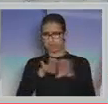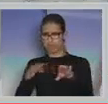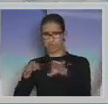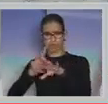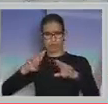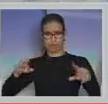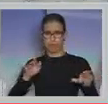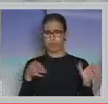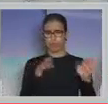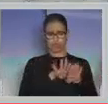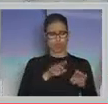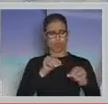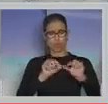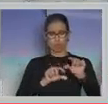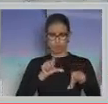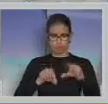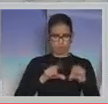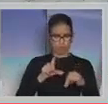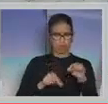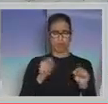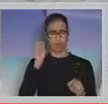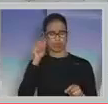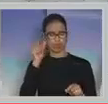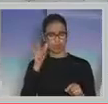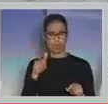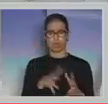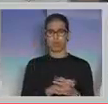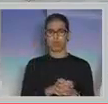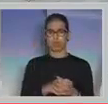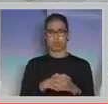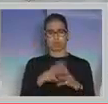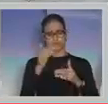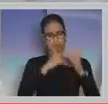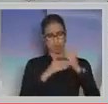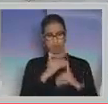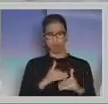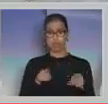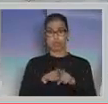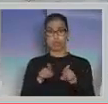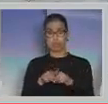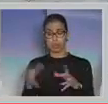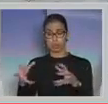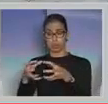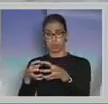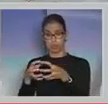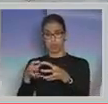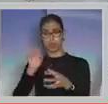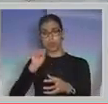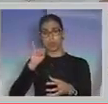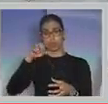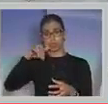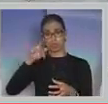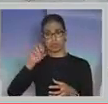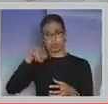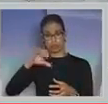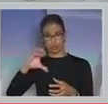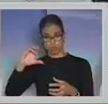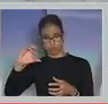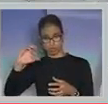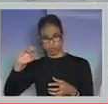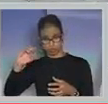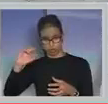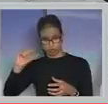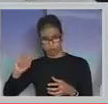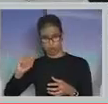oficinas culturais faz um desmonte da Cultura a Banda Sinfônica do Estado de São Paulo abre crime